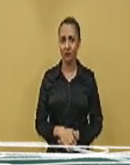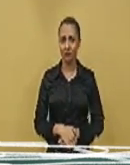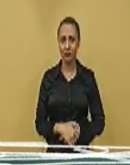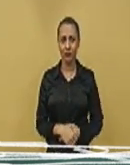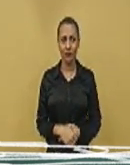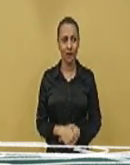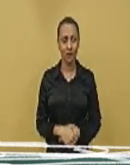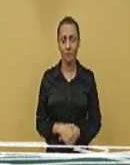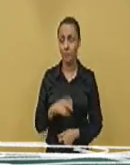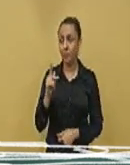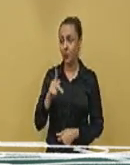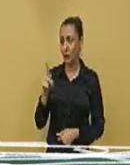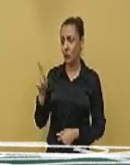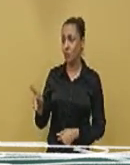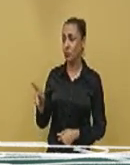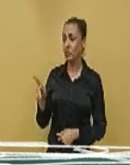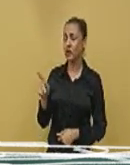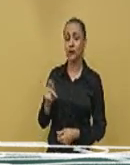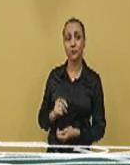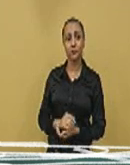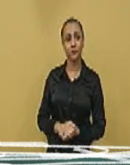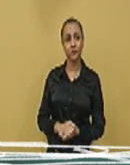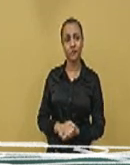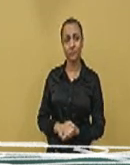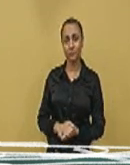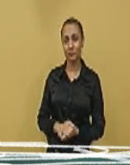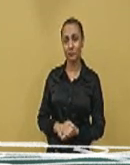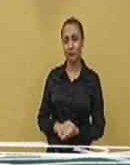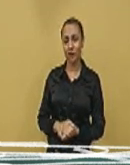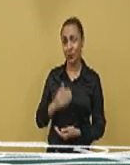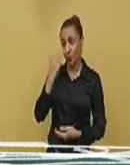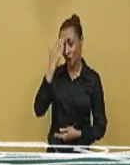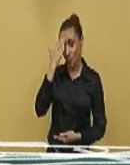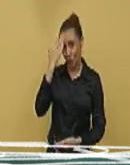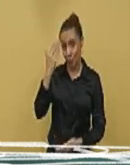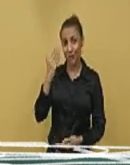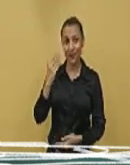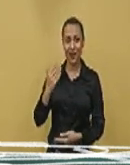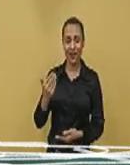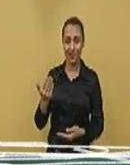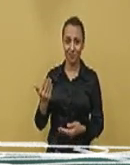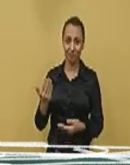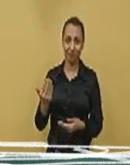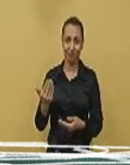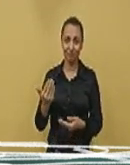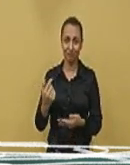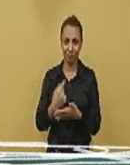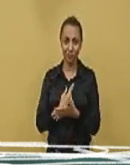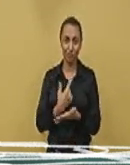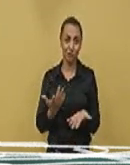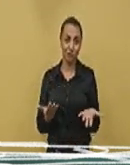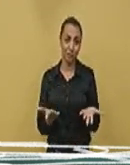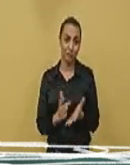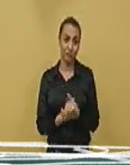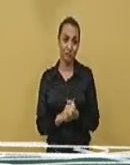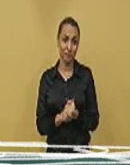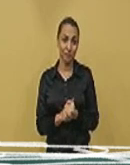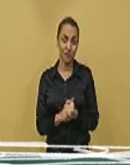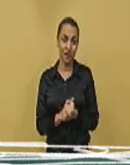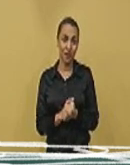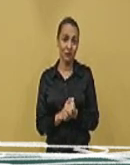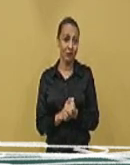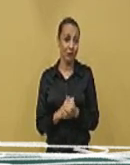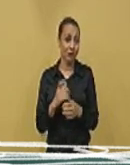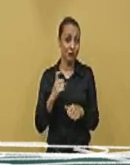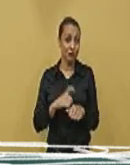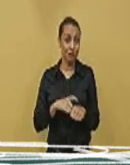Outros, professor. Obrigado pela intervenção, professor Mário. Olha, quando nós